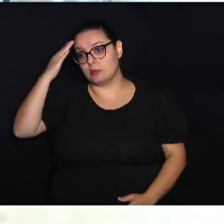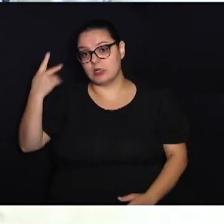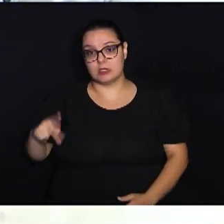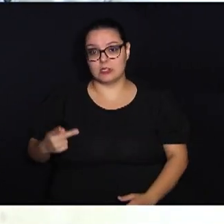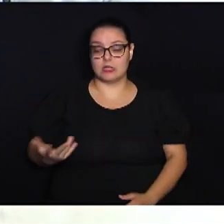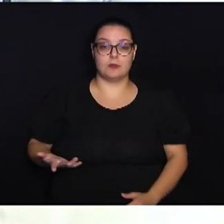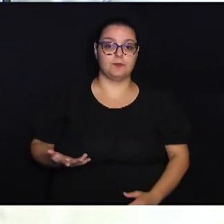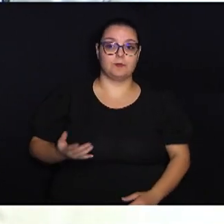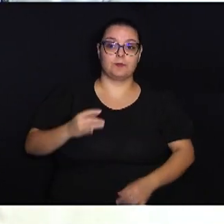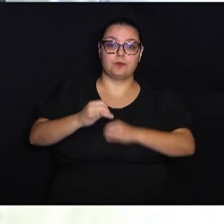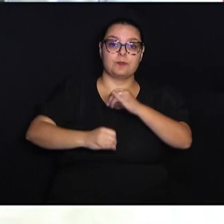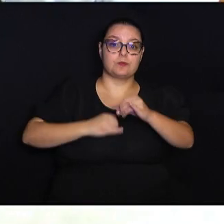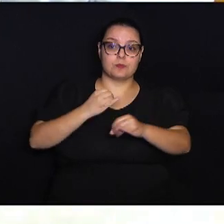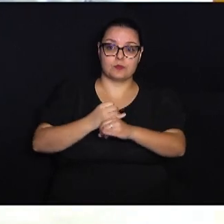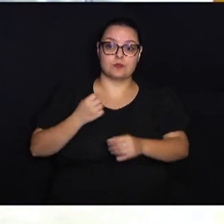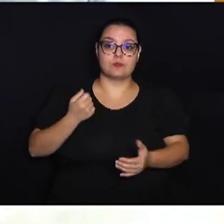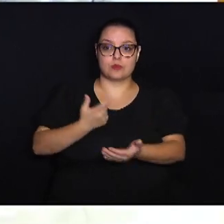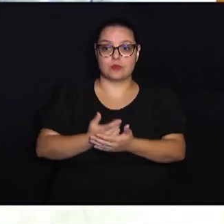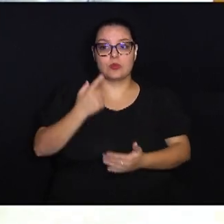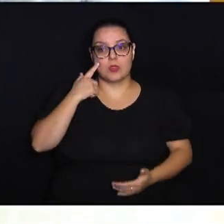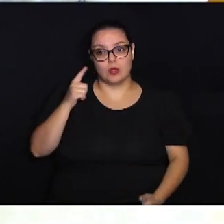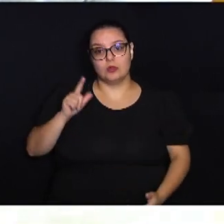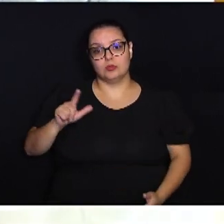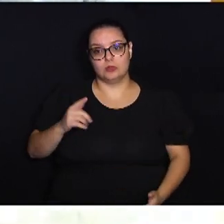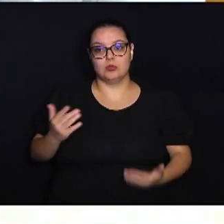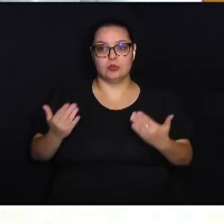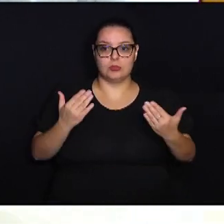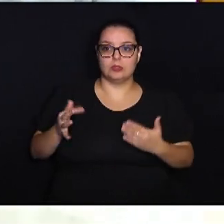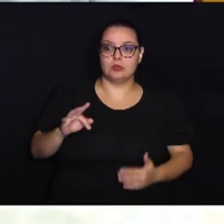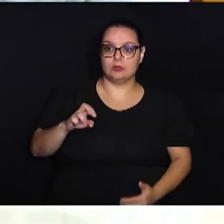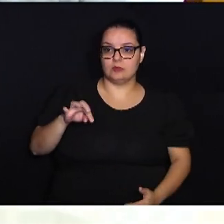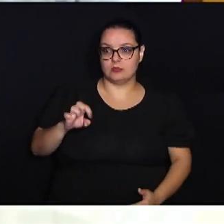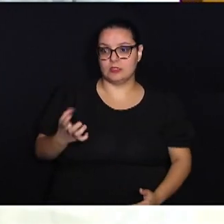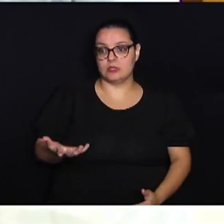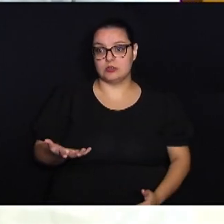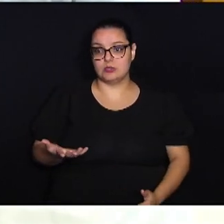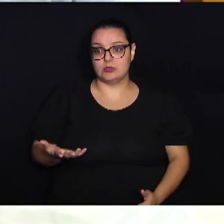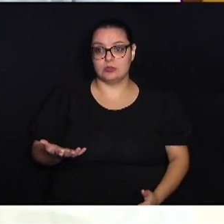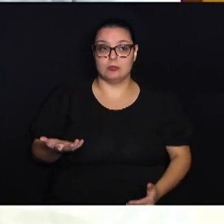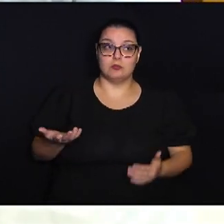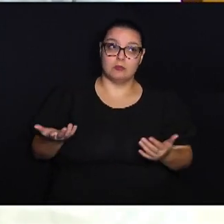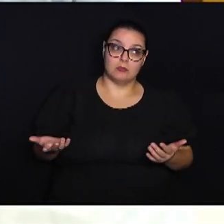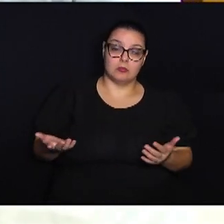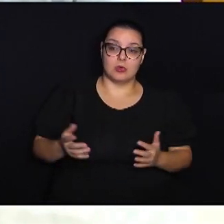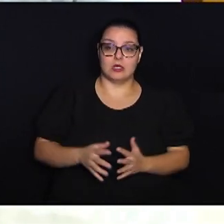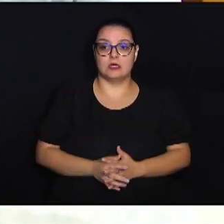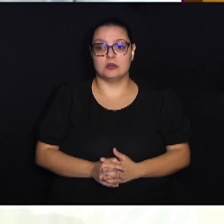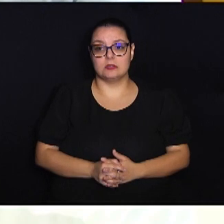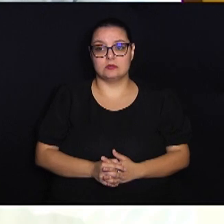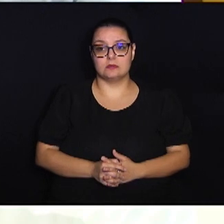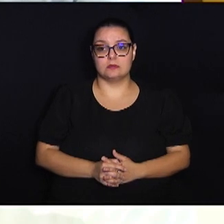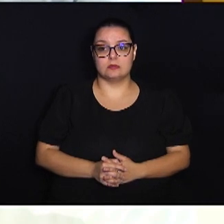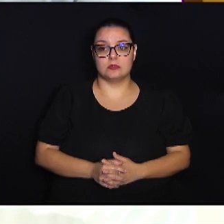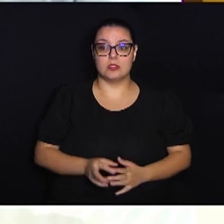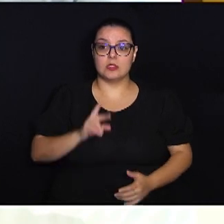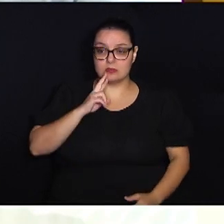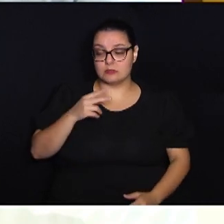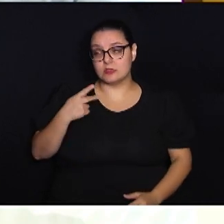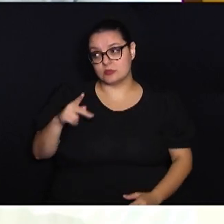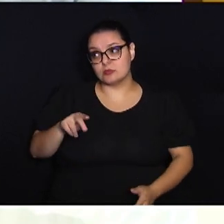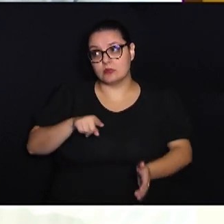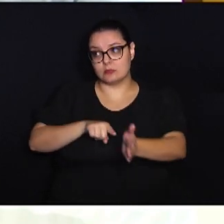Brasil? Primeiro, fatores internos. Algumas incertezas em relação, por exemplo, à reforma tributária. Alguma